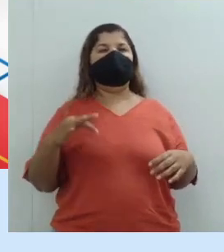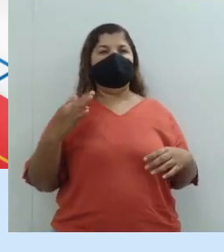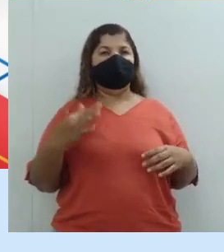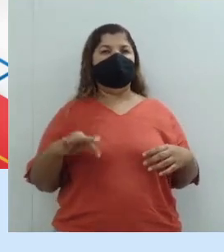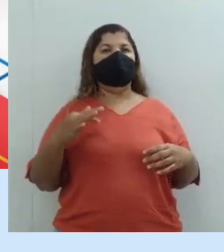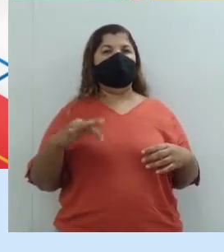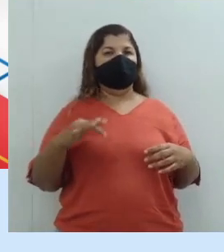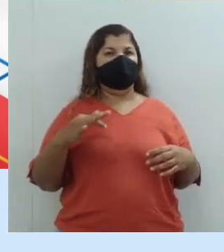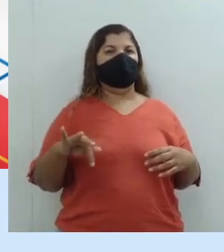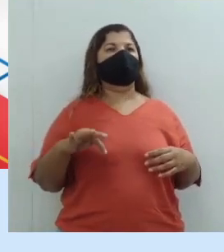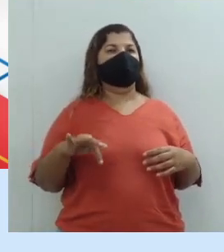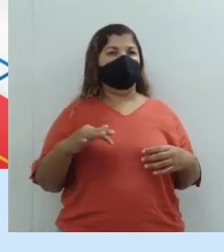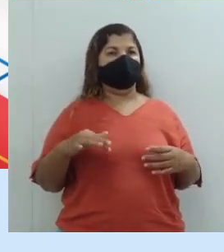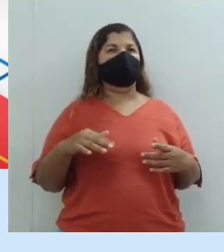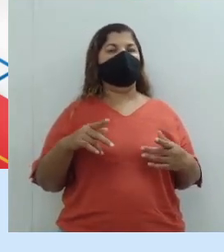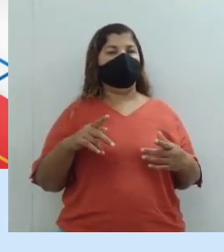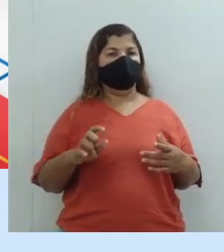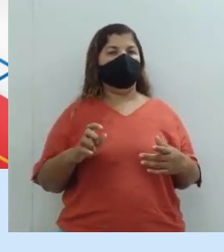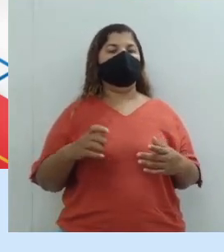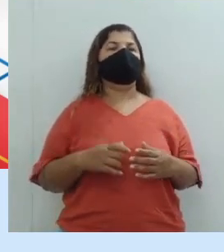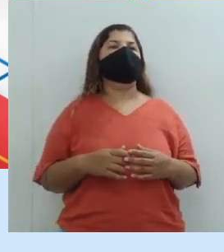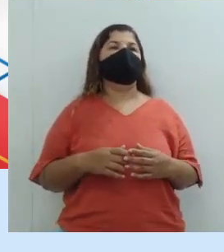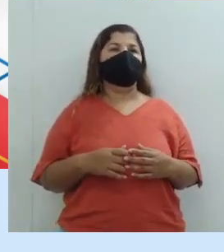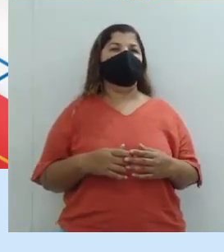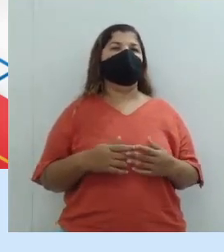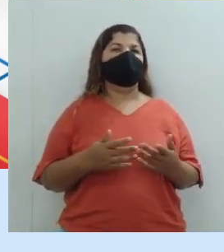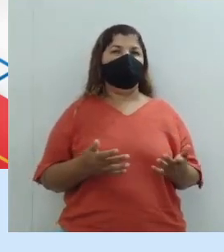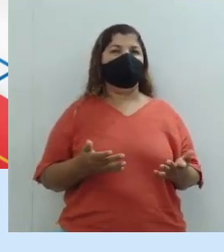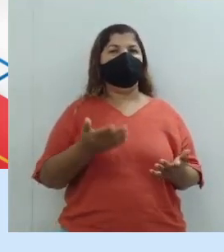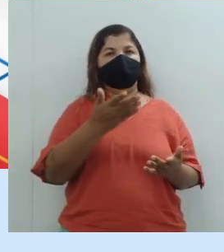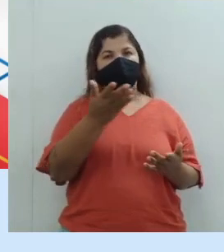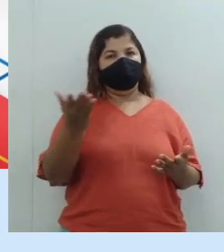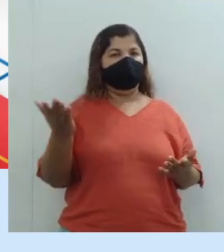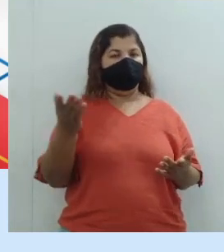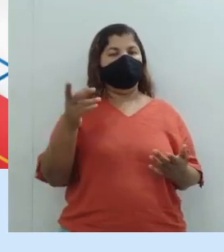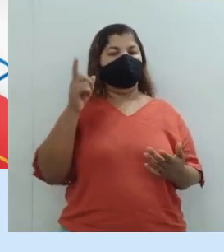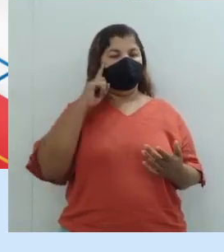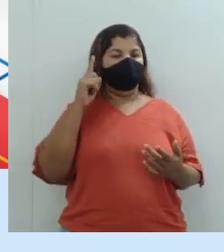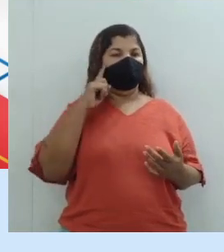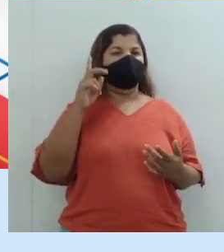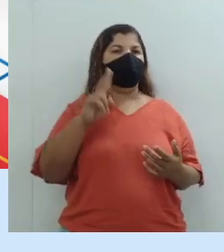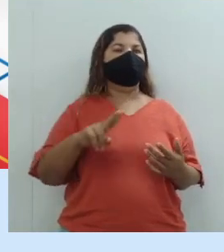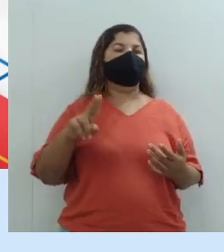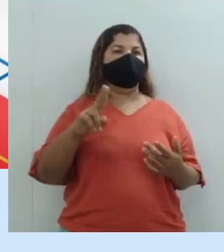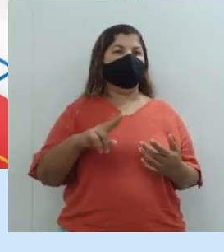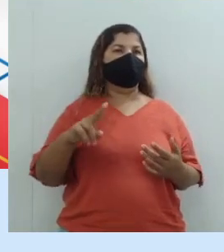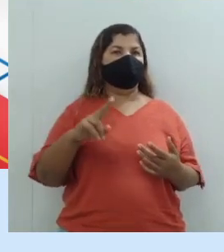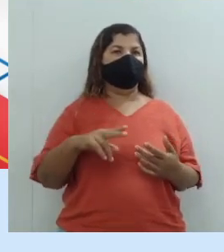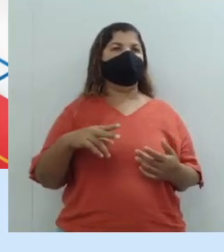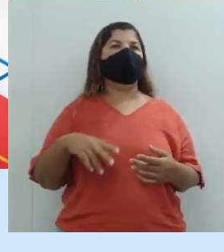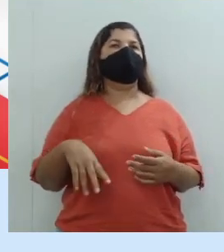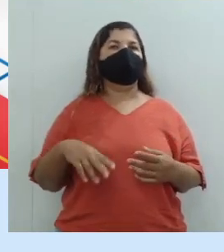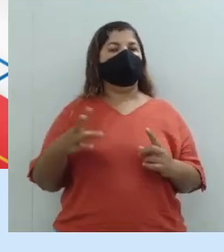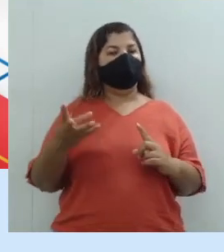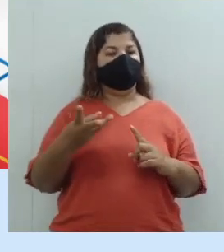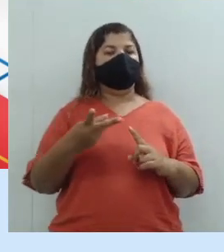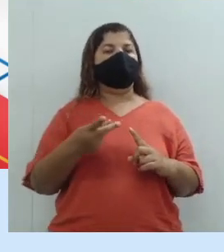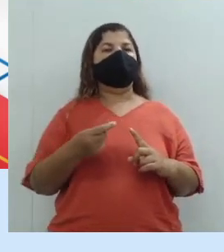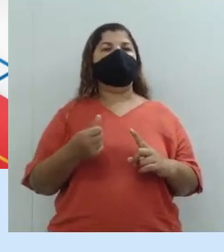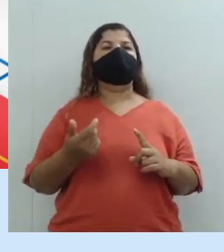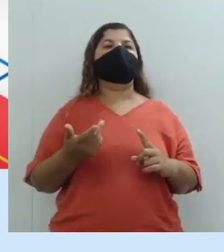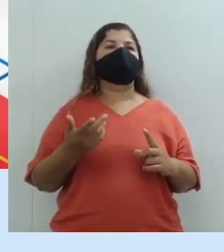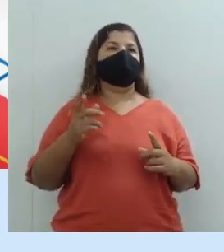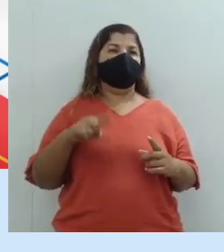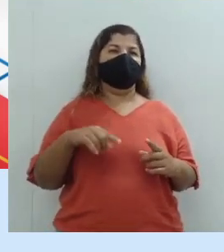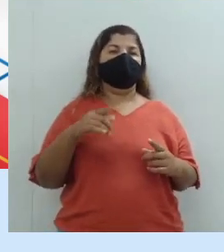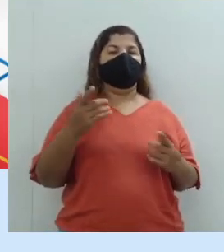reação diferente aí também. Então, são exemplos aí do nosso dia a dia, né? Então, é a física, pessoal. Física são